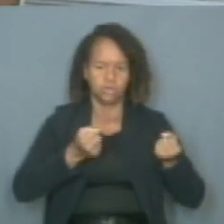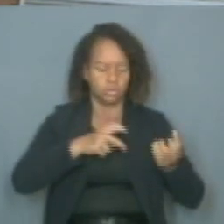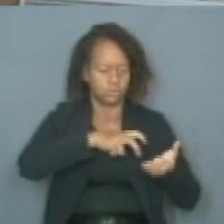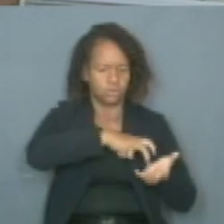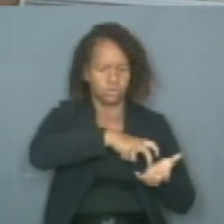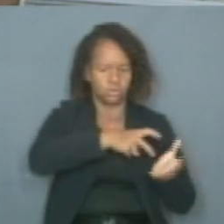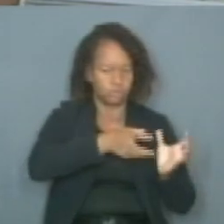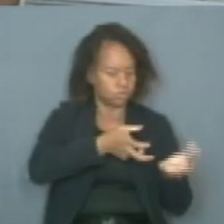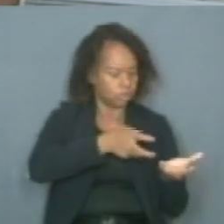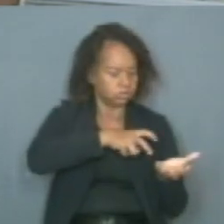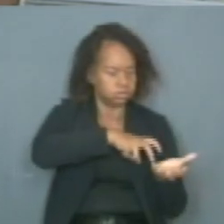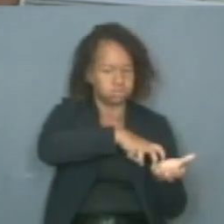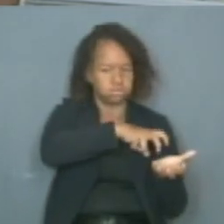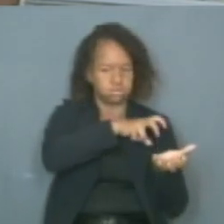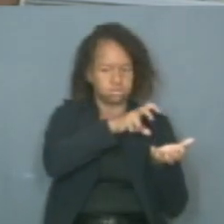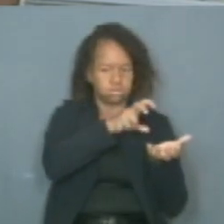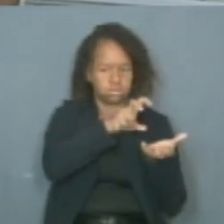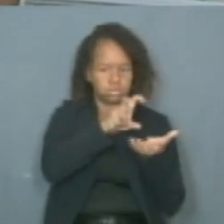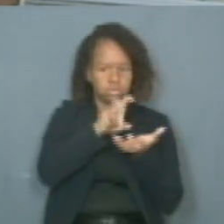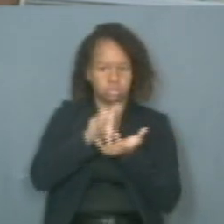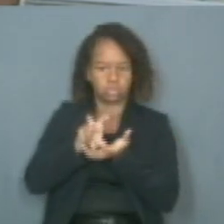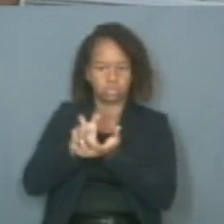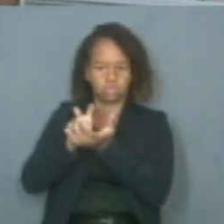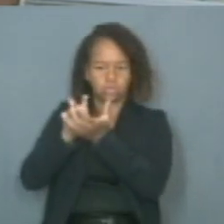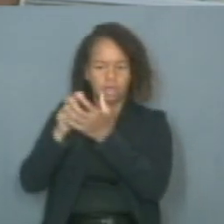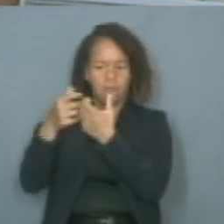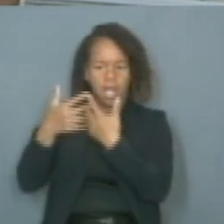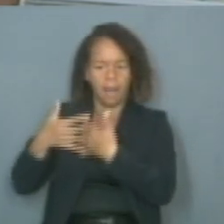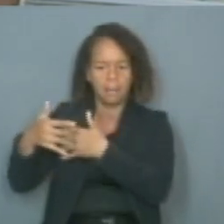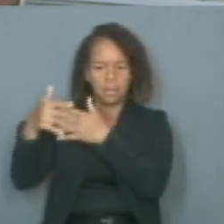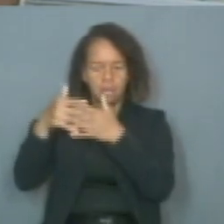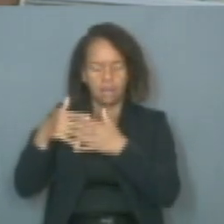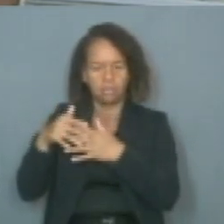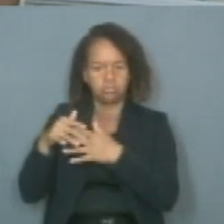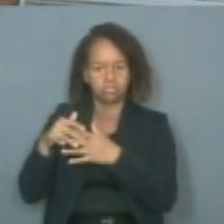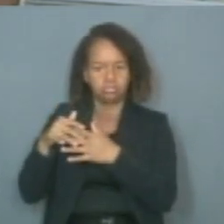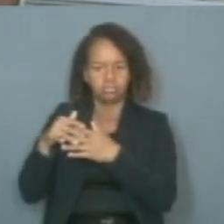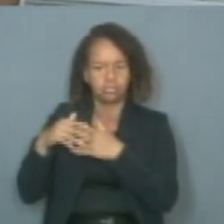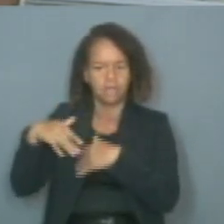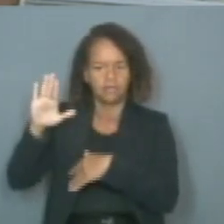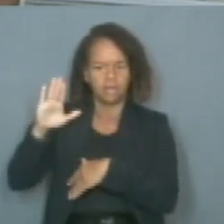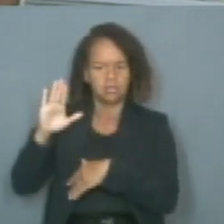guinchado, sem sequer que ele seja avisado.